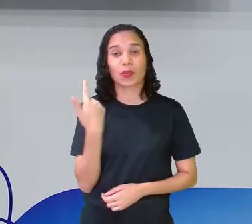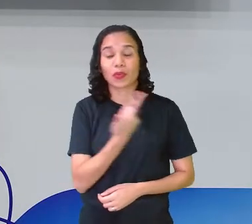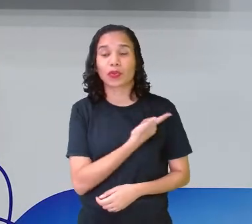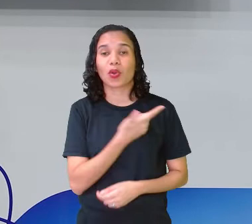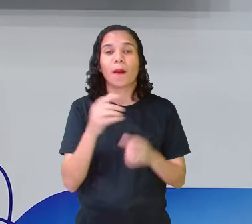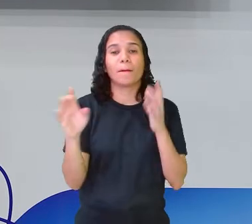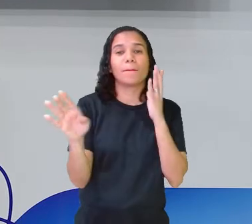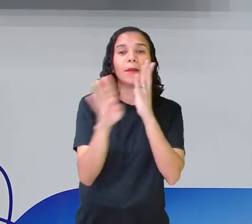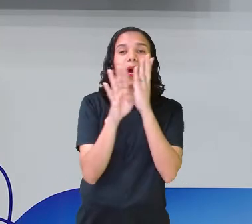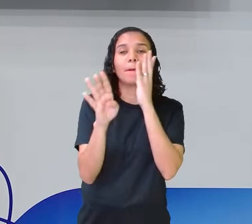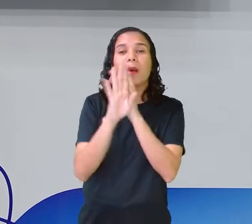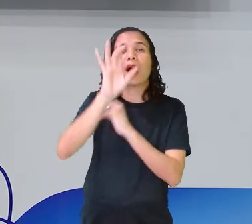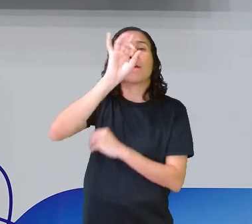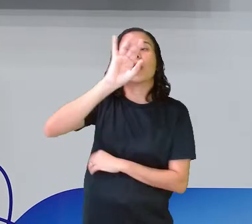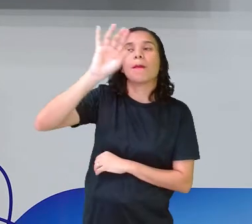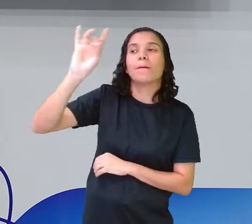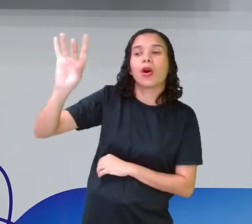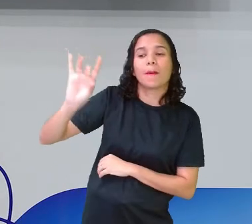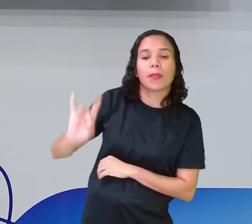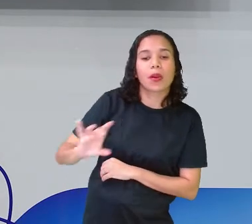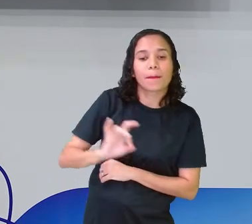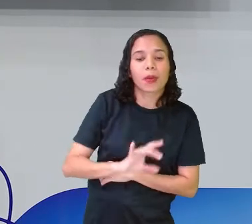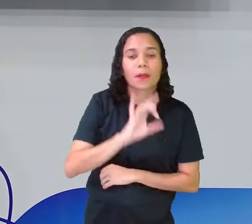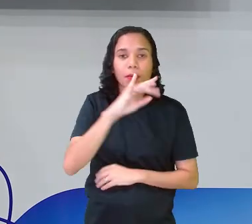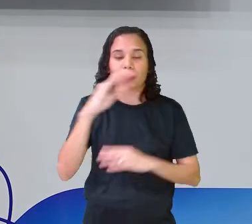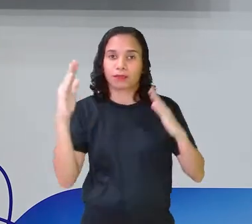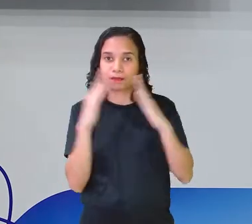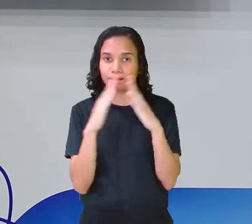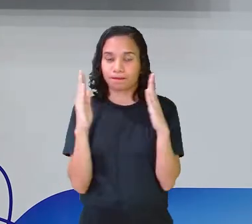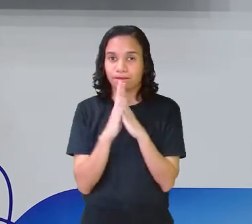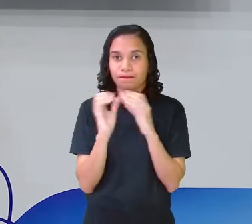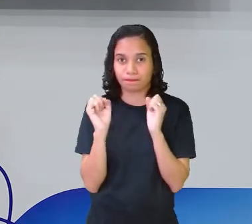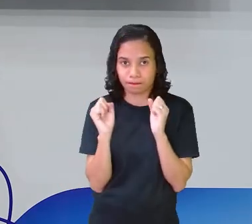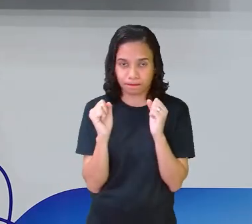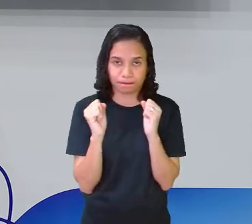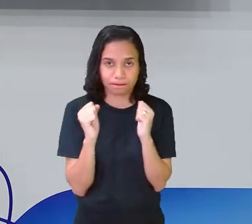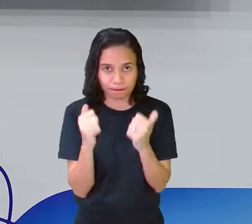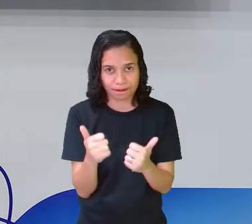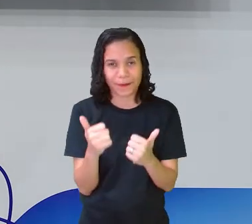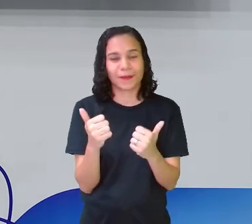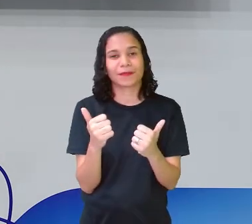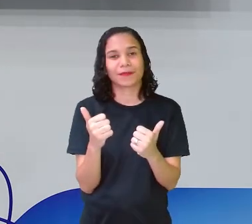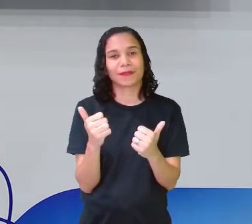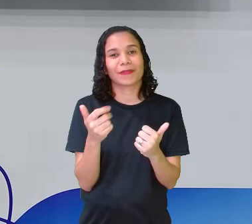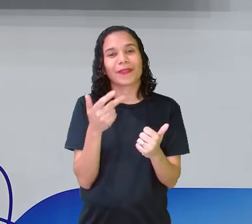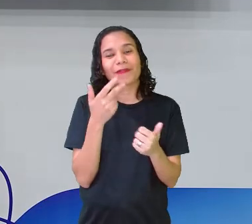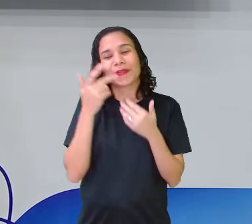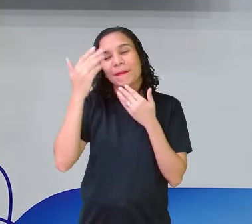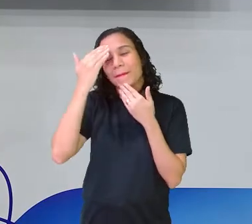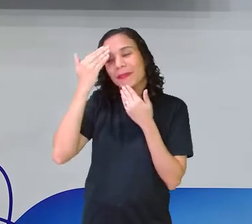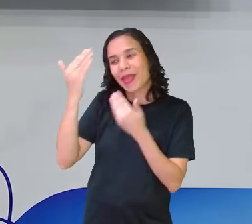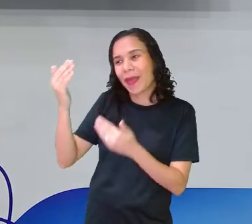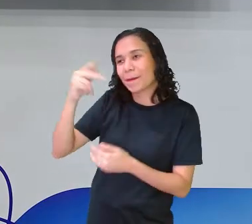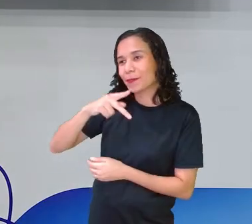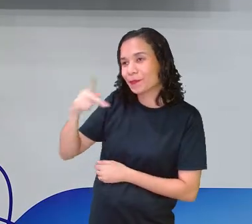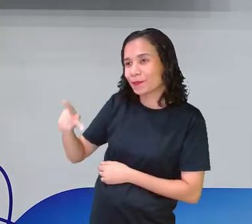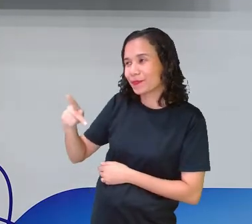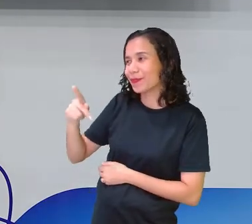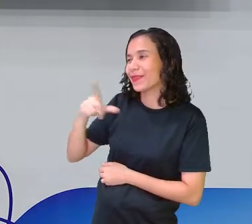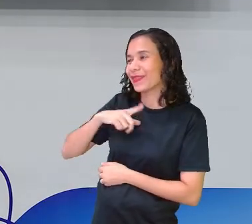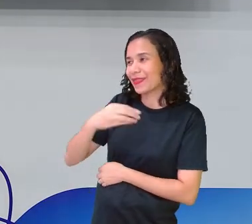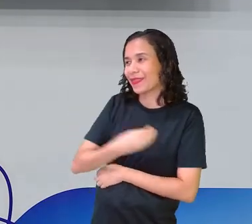iria descobrindo todas as partes da casa. Tranquilo até aí? Eu vou agradecer a professora